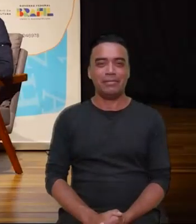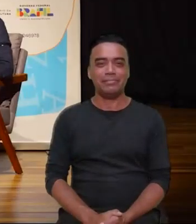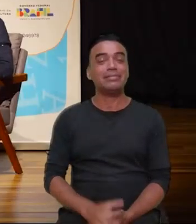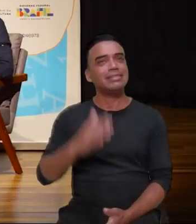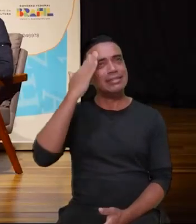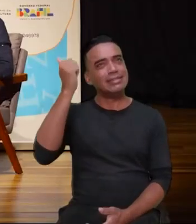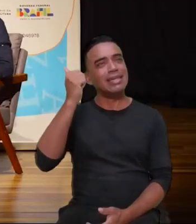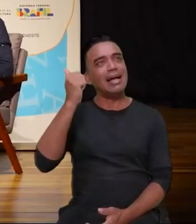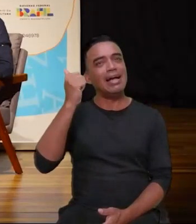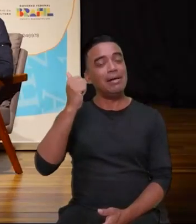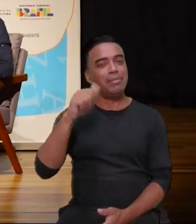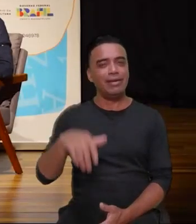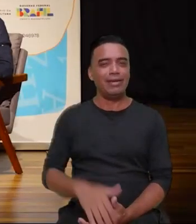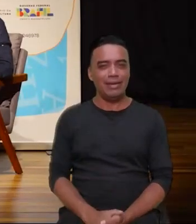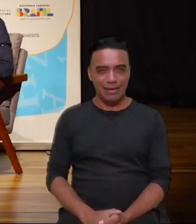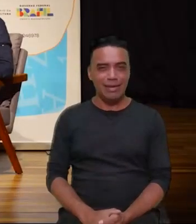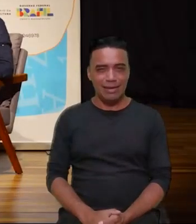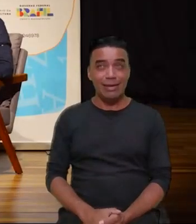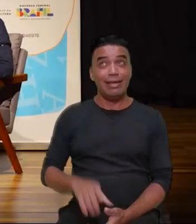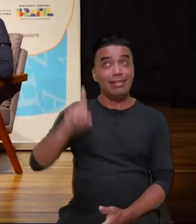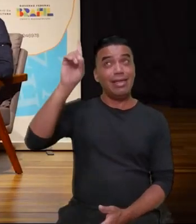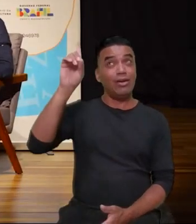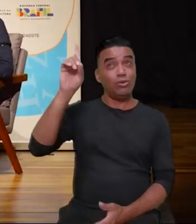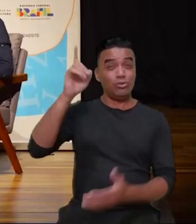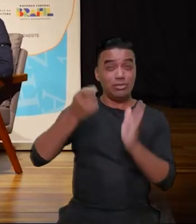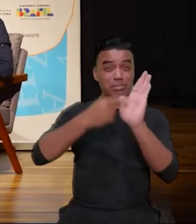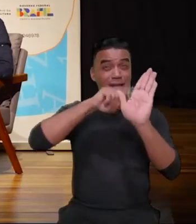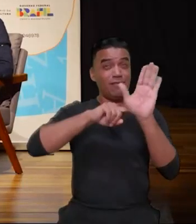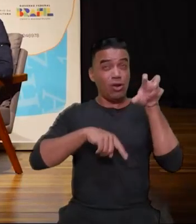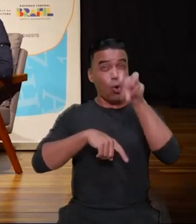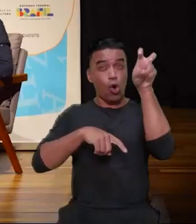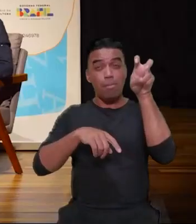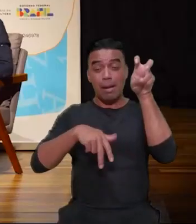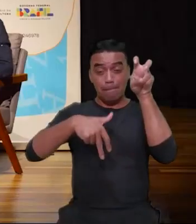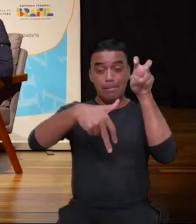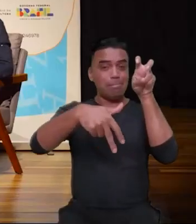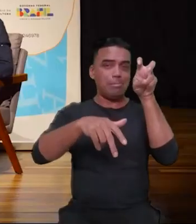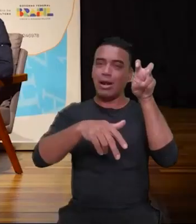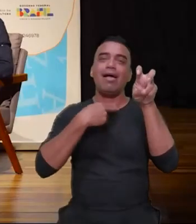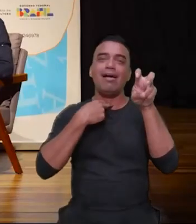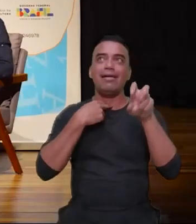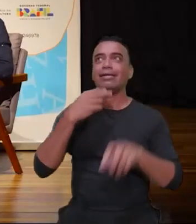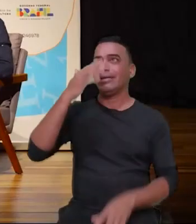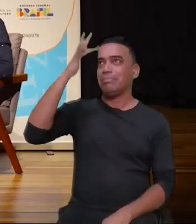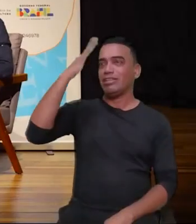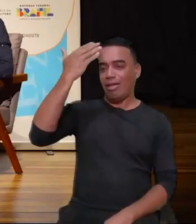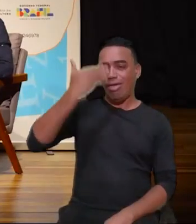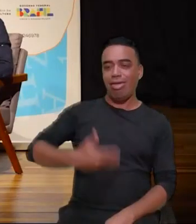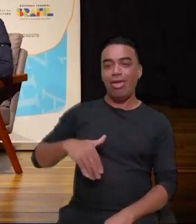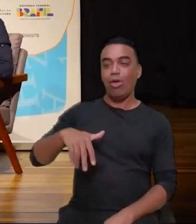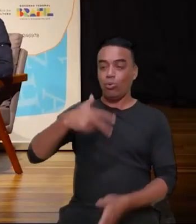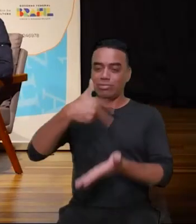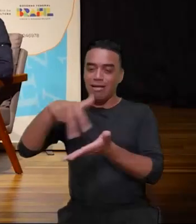Sabe aquele negócio que Deus não dá cobra a pé? Não tem um ditadinho assim? Imagine eu dançando, gente. Imagine